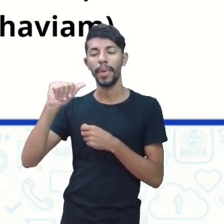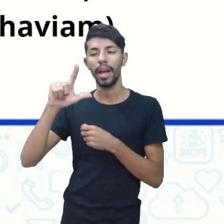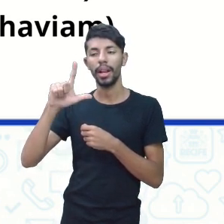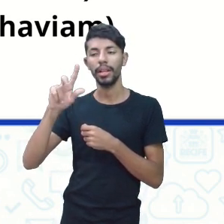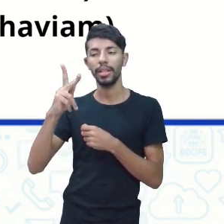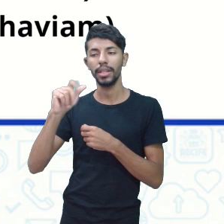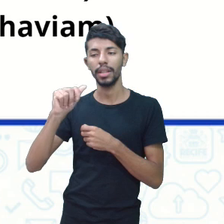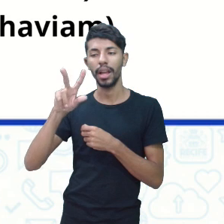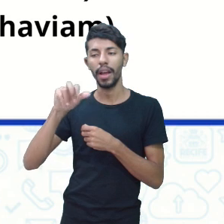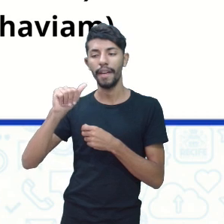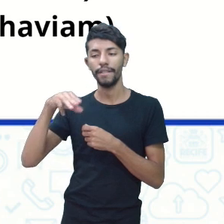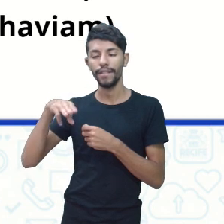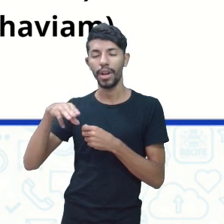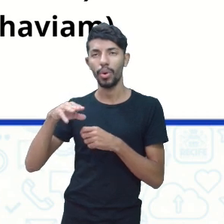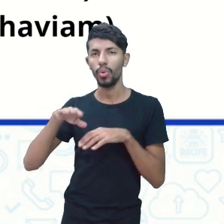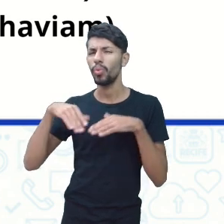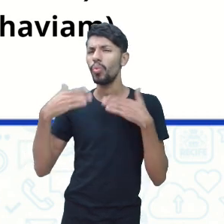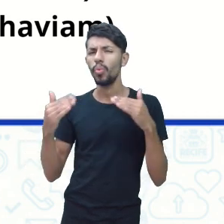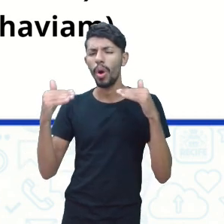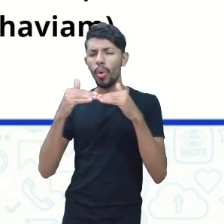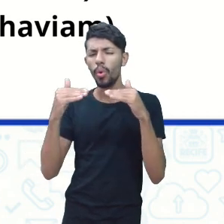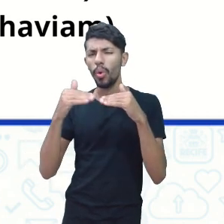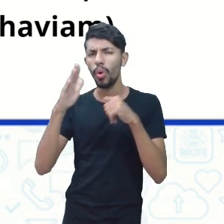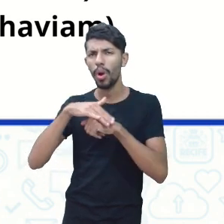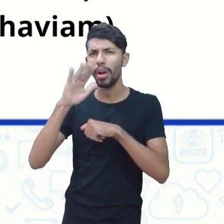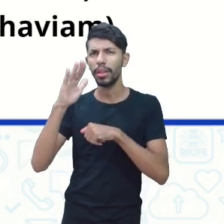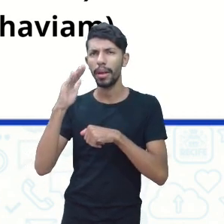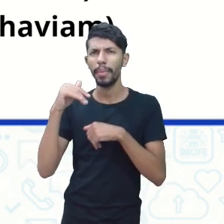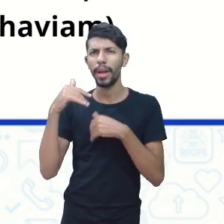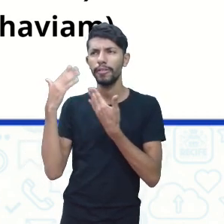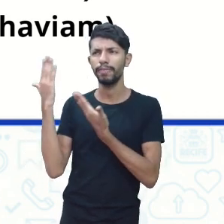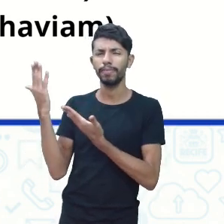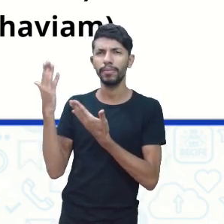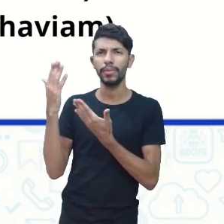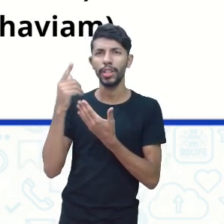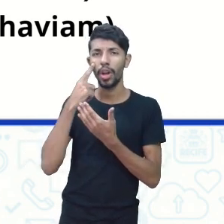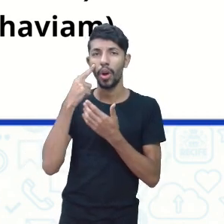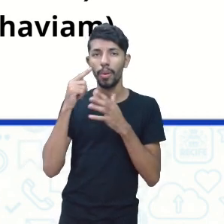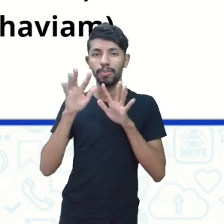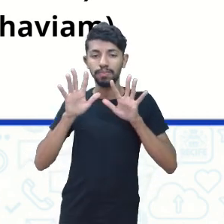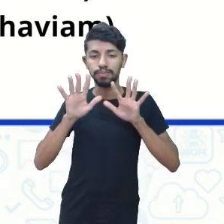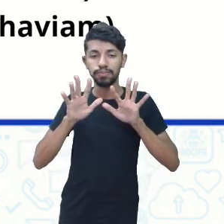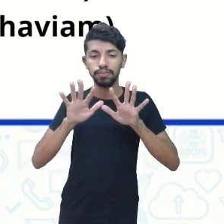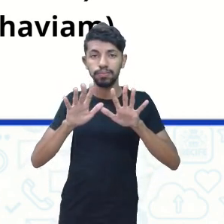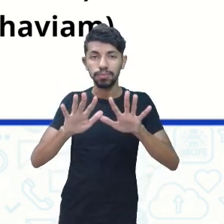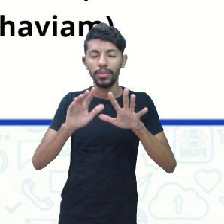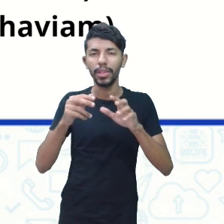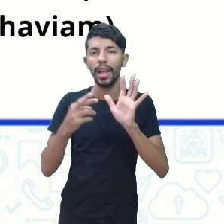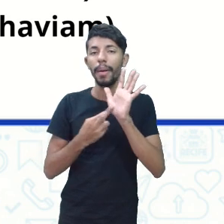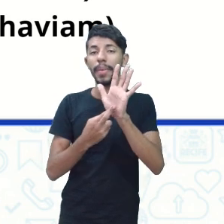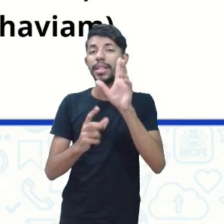melhor? O que concorda? Não é? A multidão aí representa,